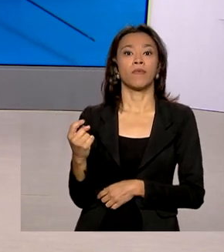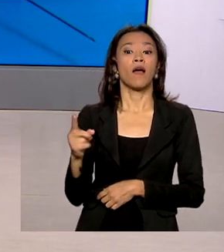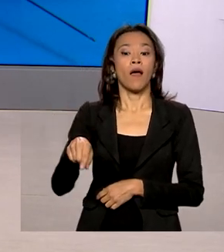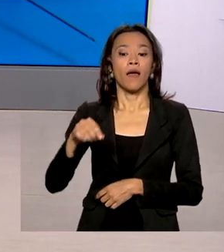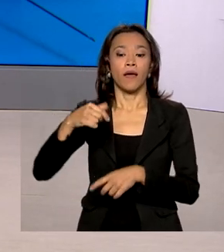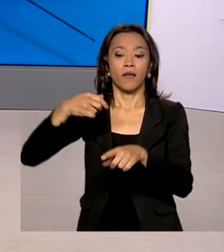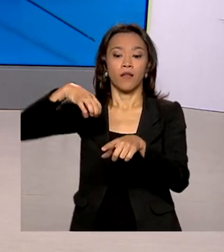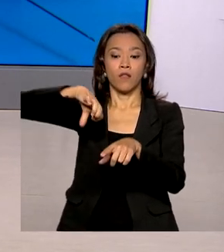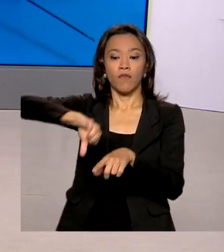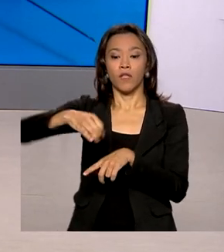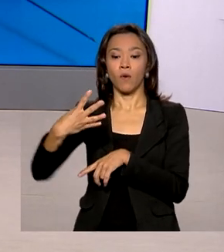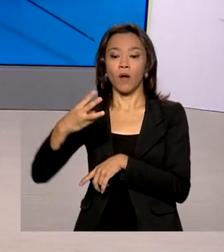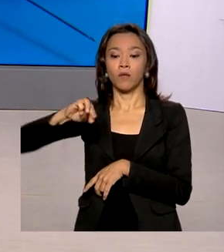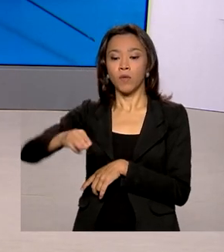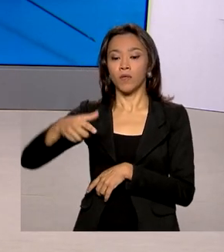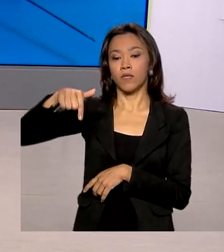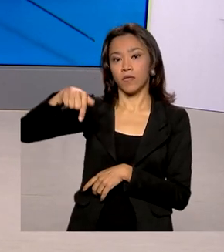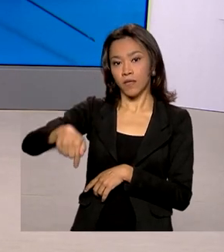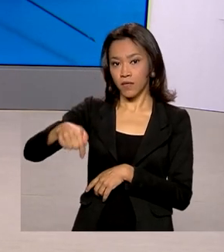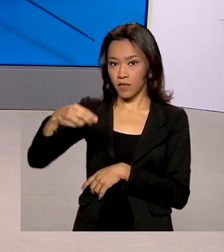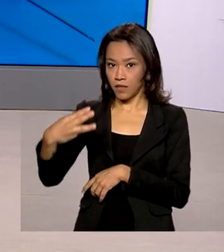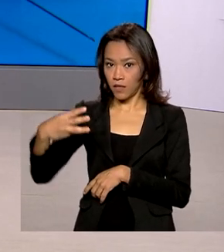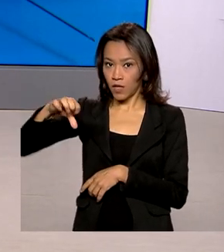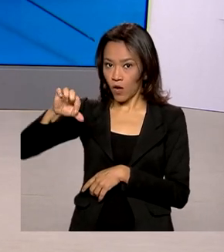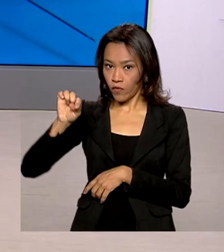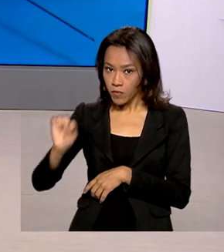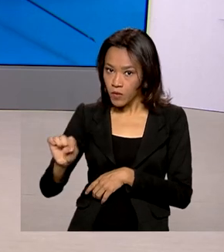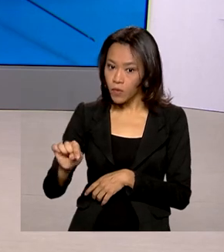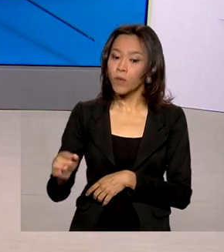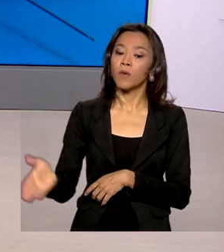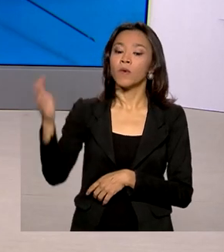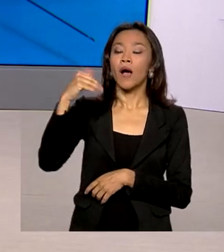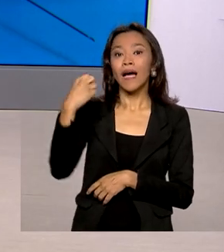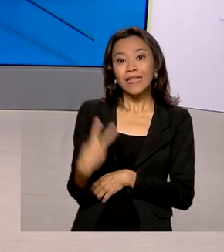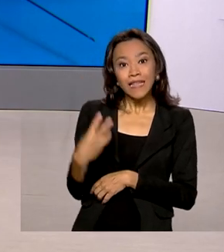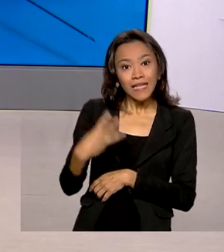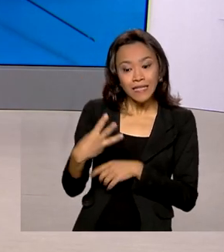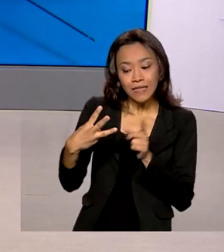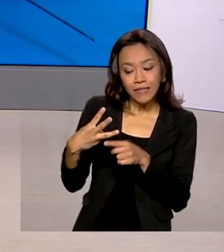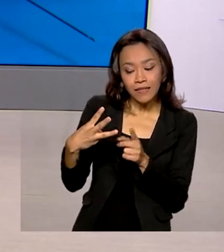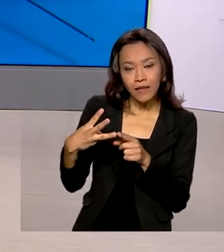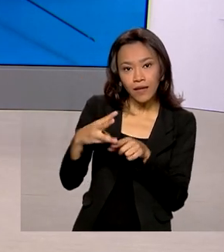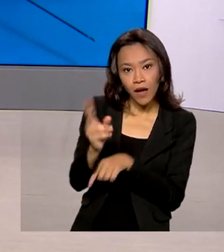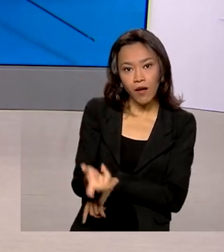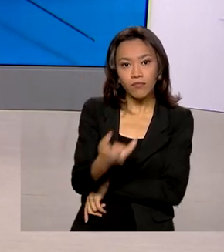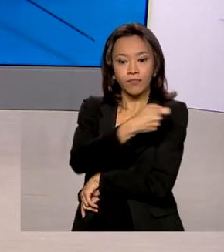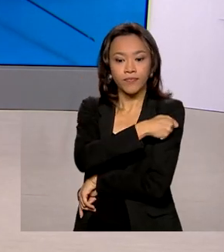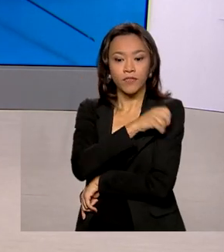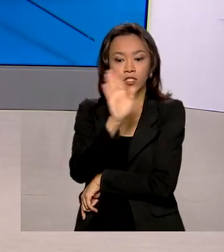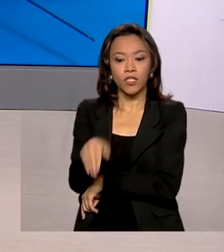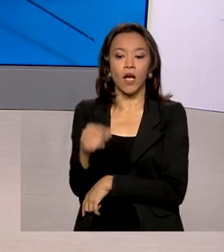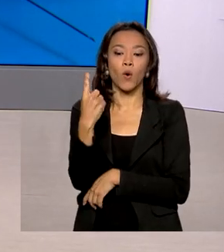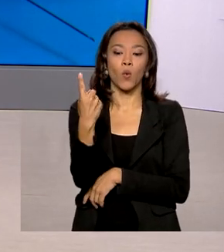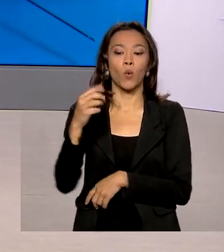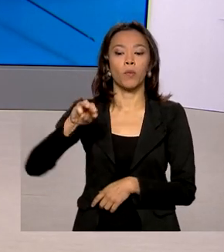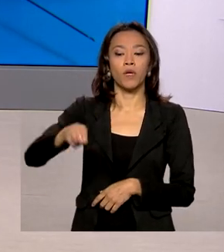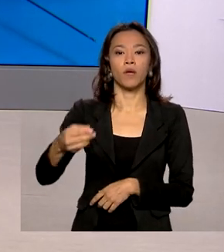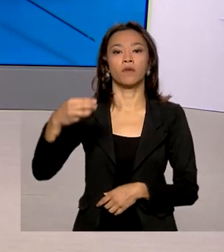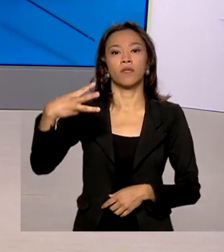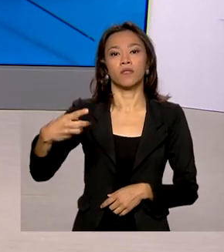739 mil. Já a terceira dose foi aplicada em mais de 1 milhão 320 mil pessoas.